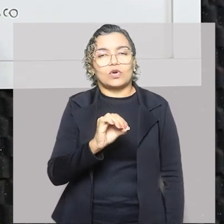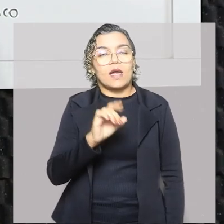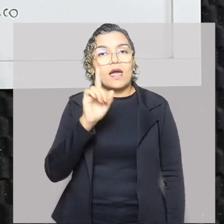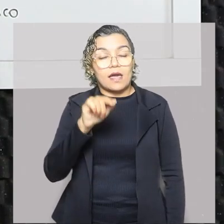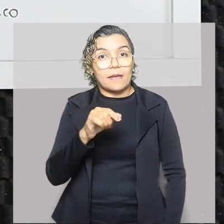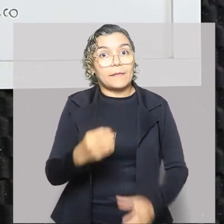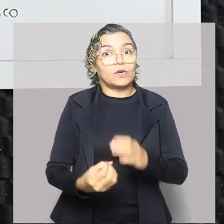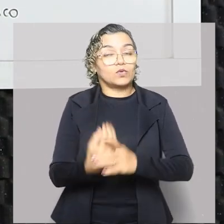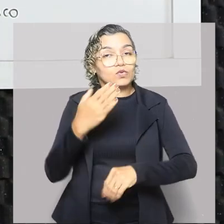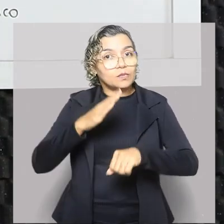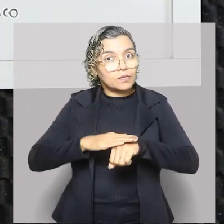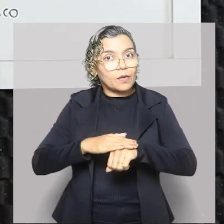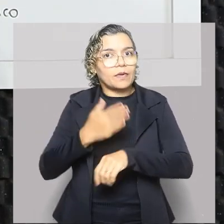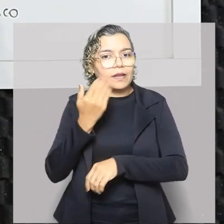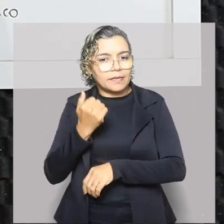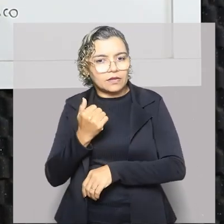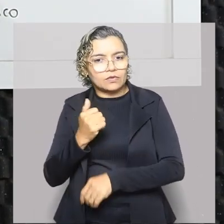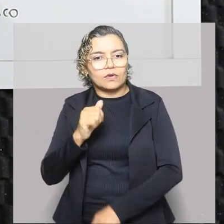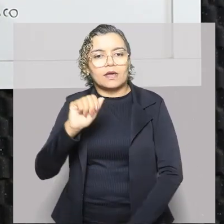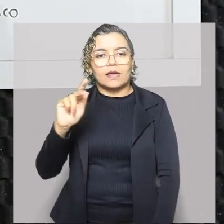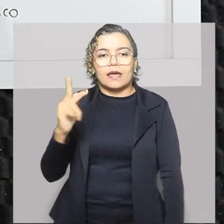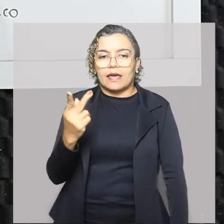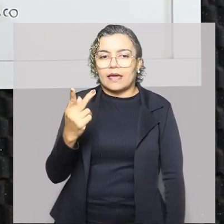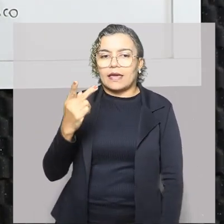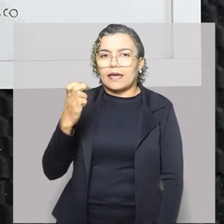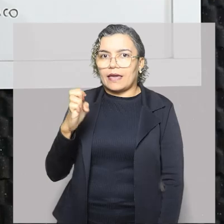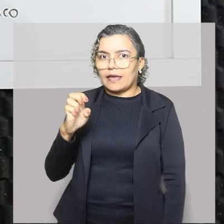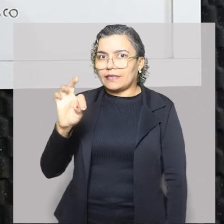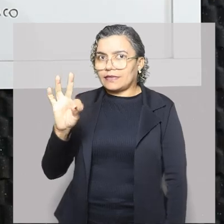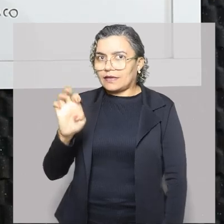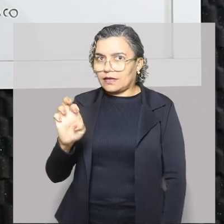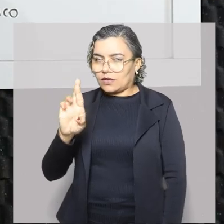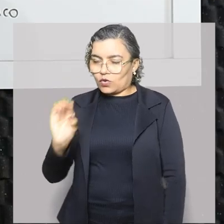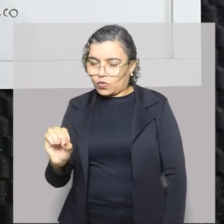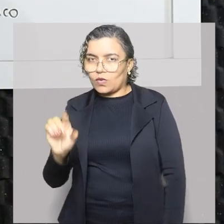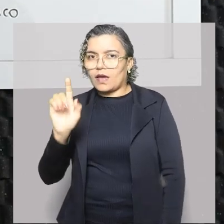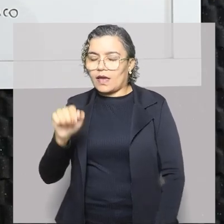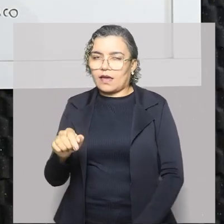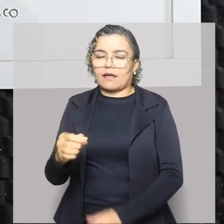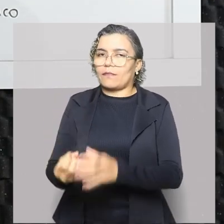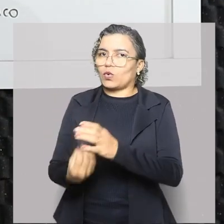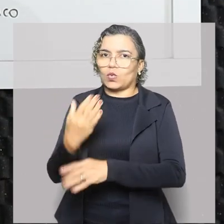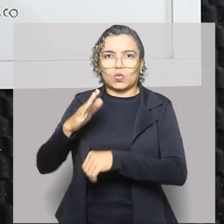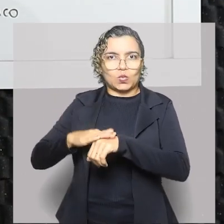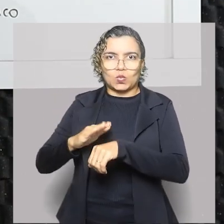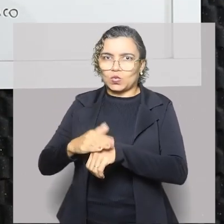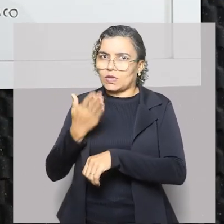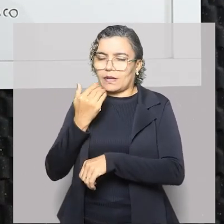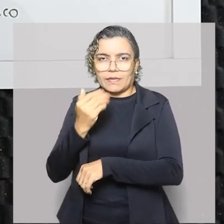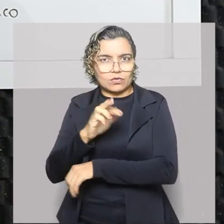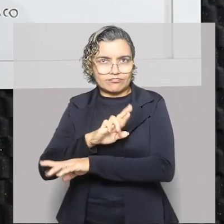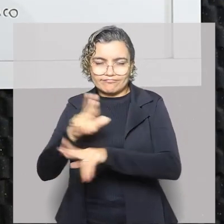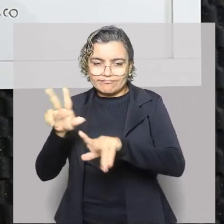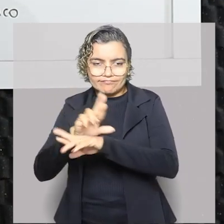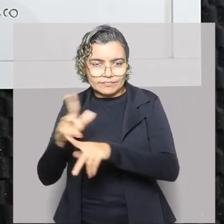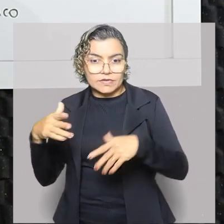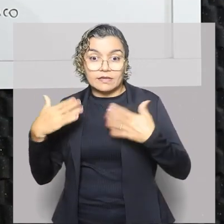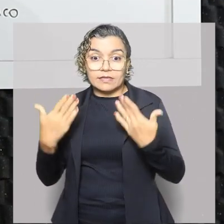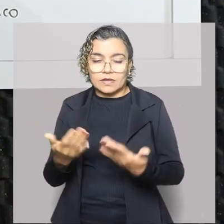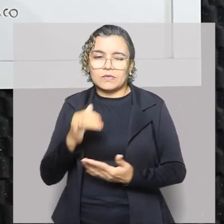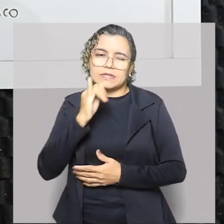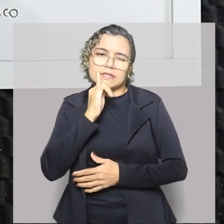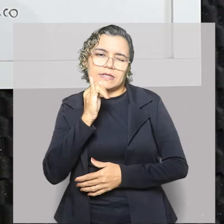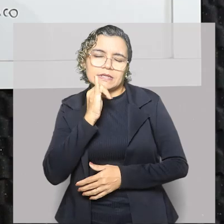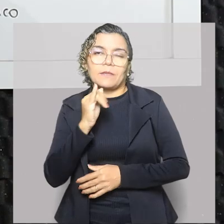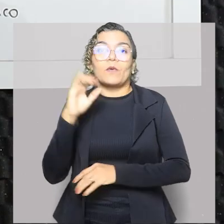heterotrófico, quem não produz, certo? Quem é autotrófico, gente, vai usar o carbono de forma inorgânica, tá certo? Então, por